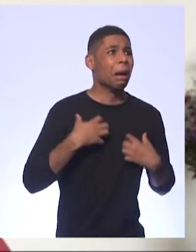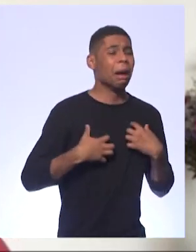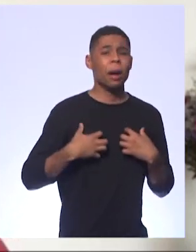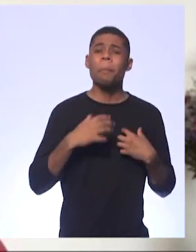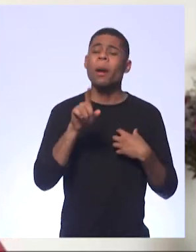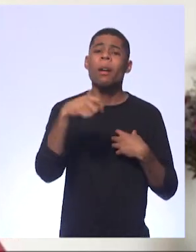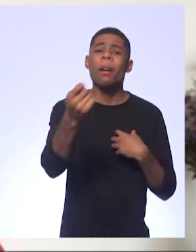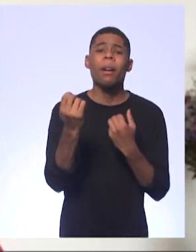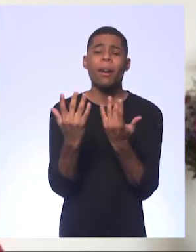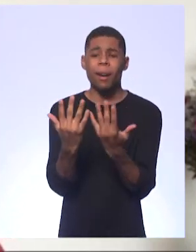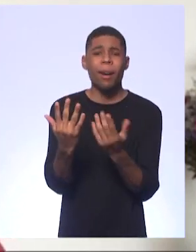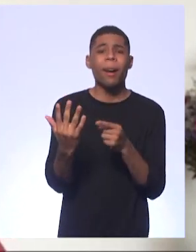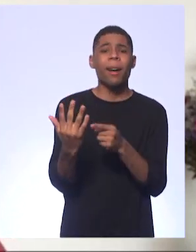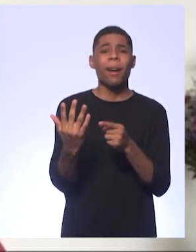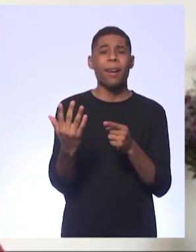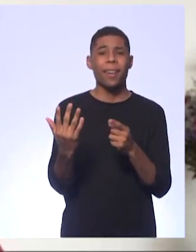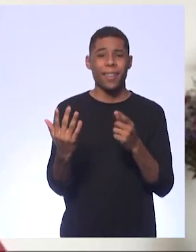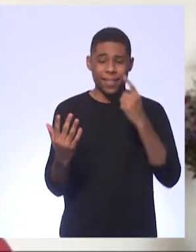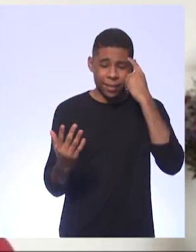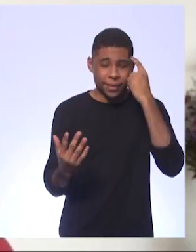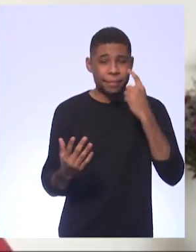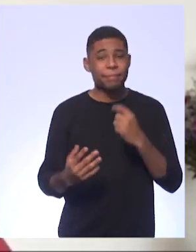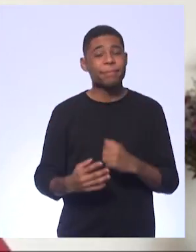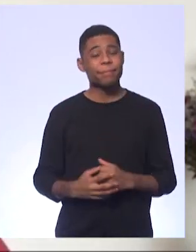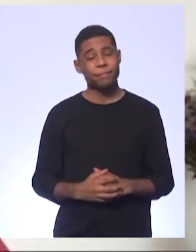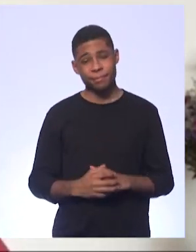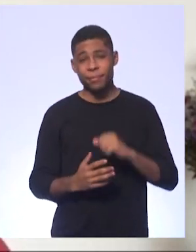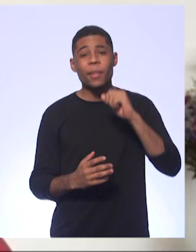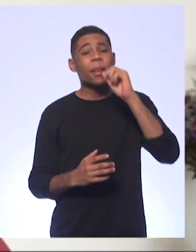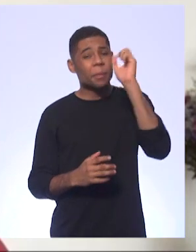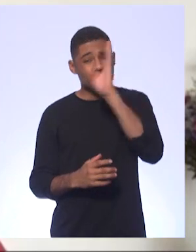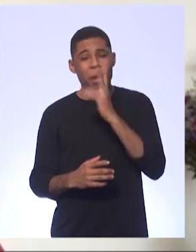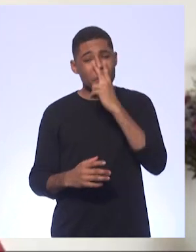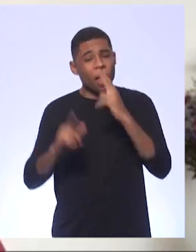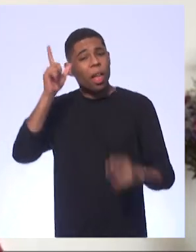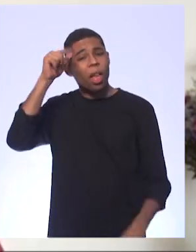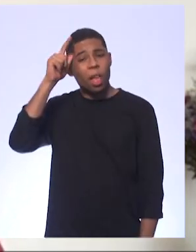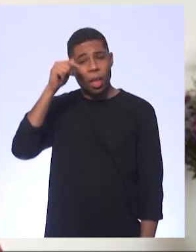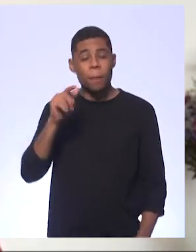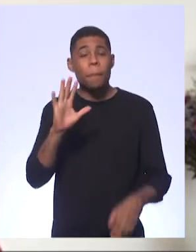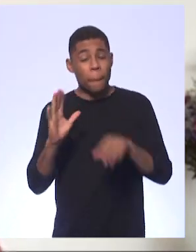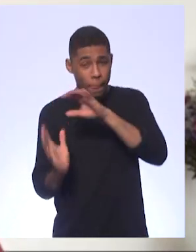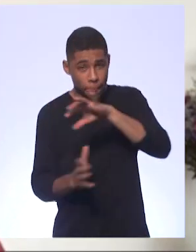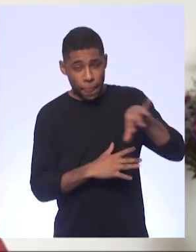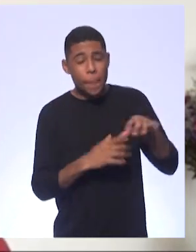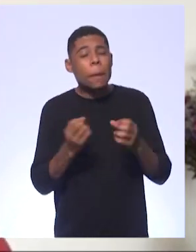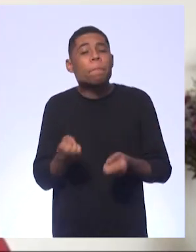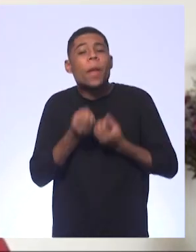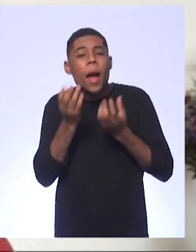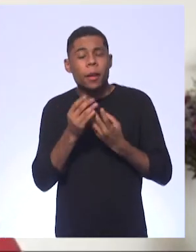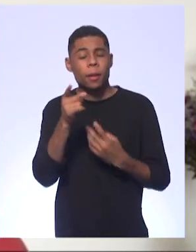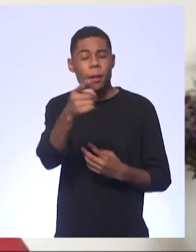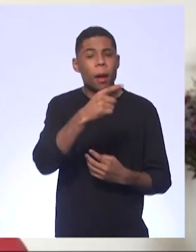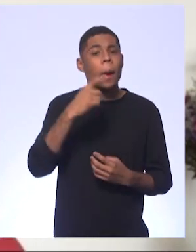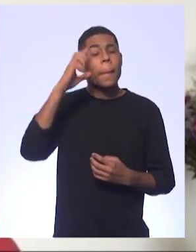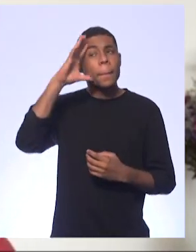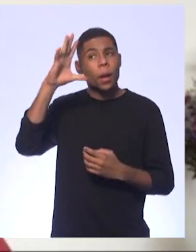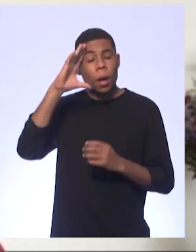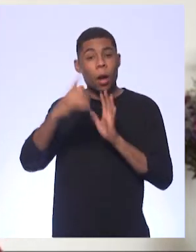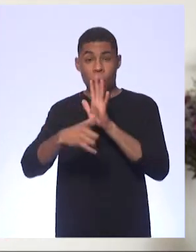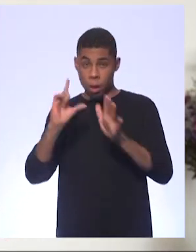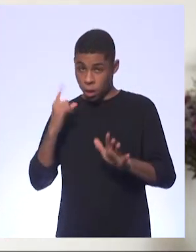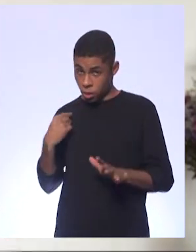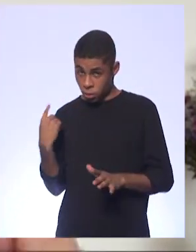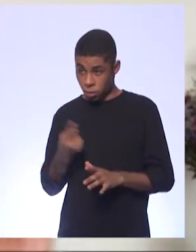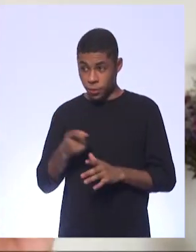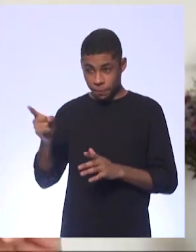em detalhes aqui, mas se a gente for prestar atenção nos dados, eu vou trazer só alguns dados para vocês pensarem antes da gente